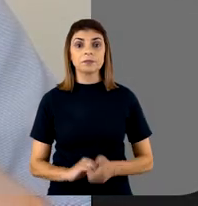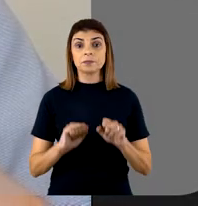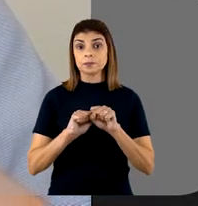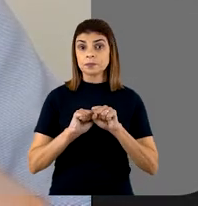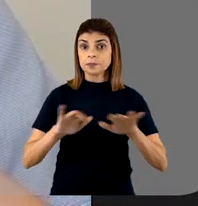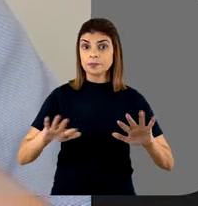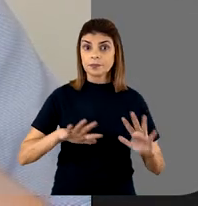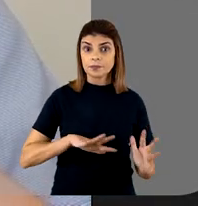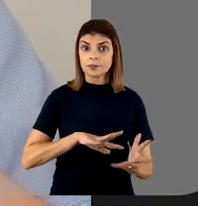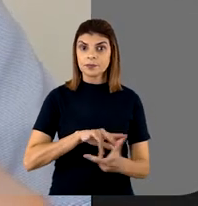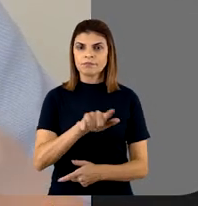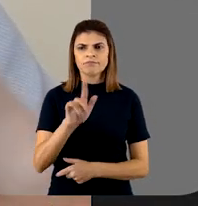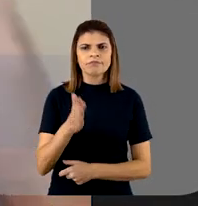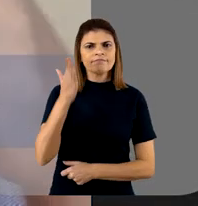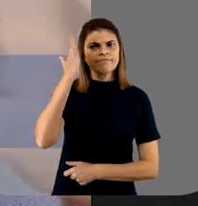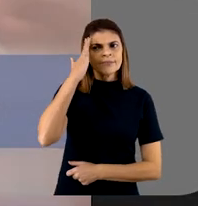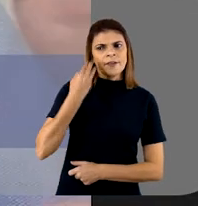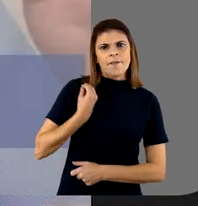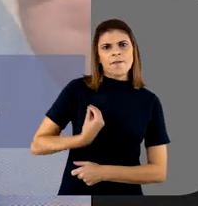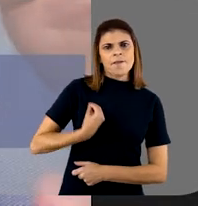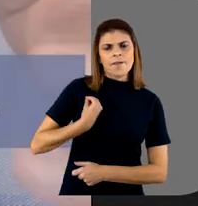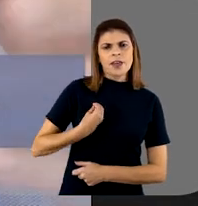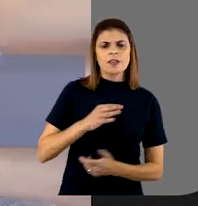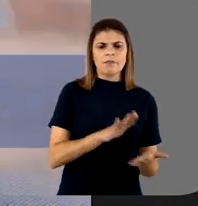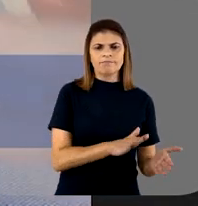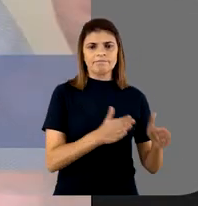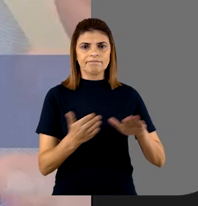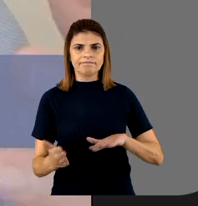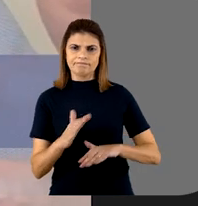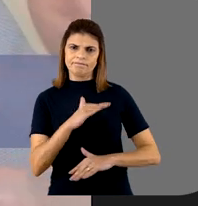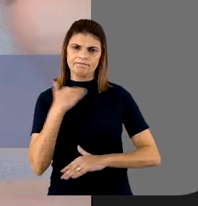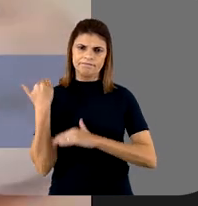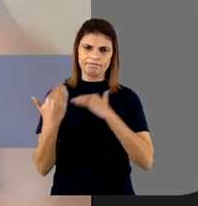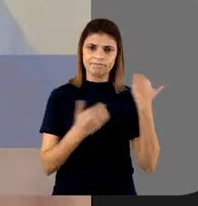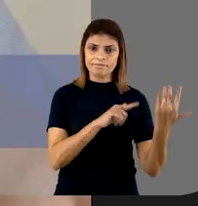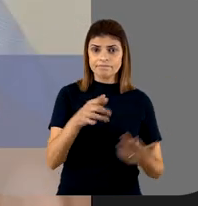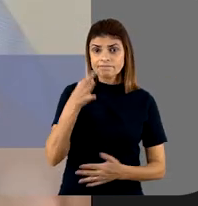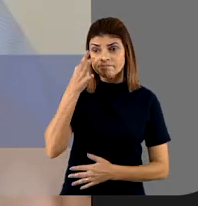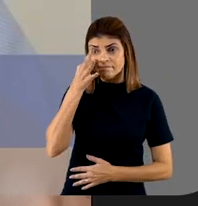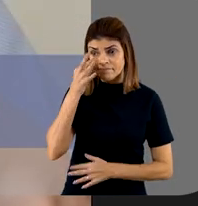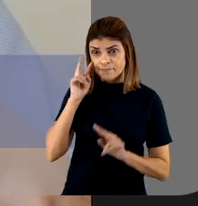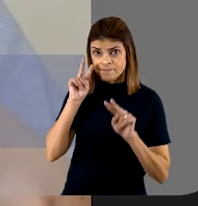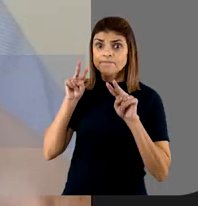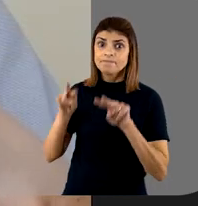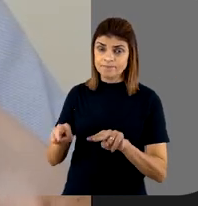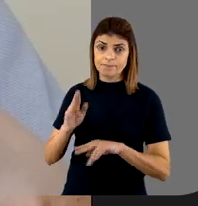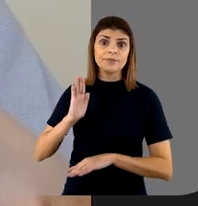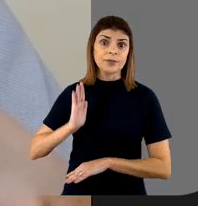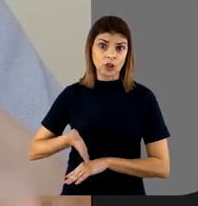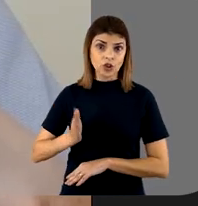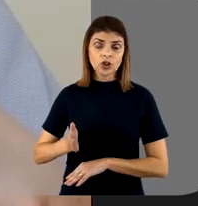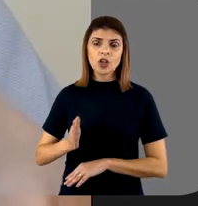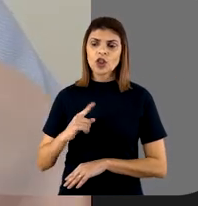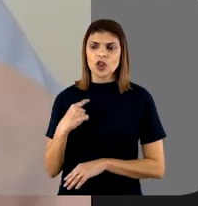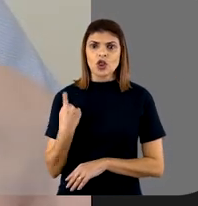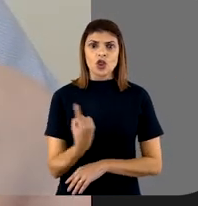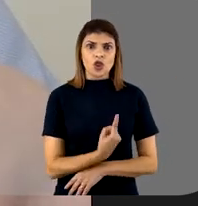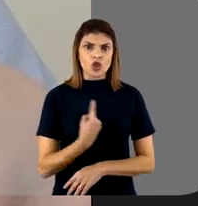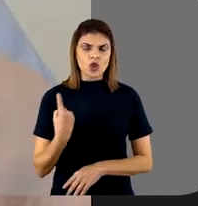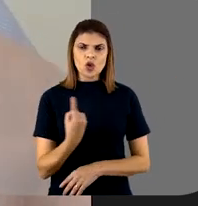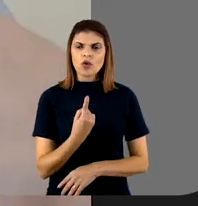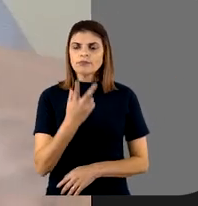Então, diante da pandemia, das vidas que se foram, e eles muitos presenciaram isso, né?